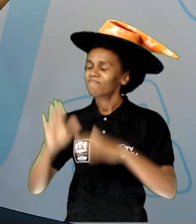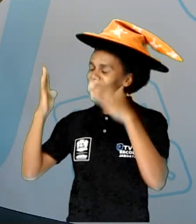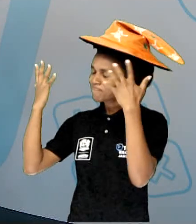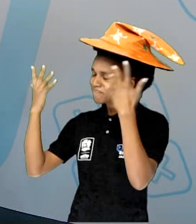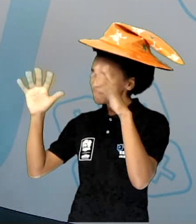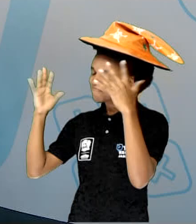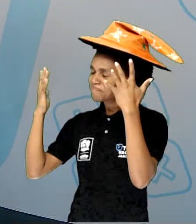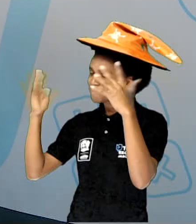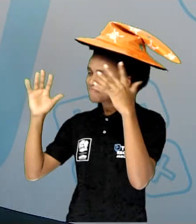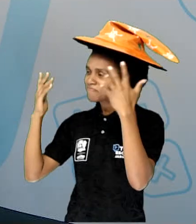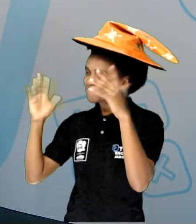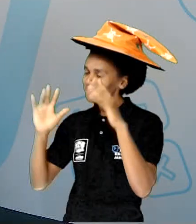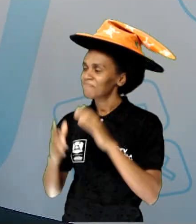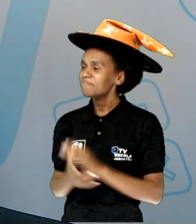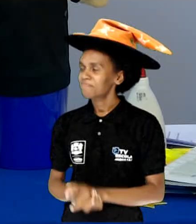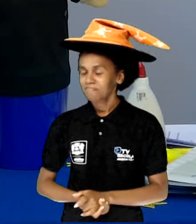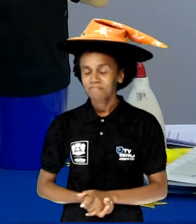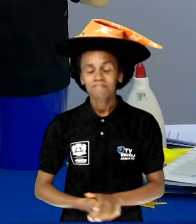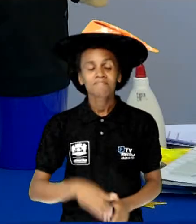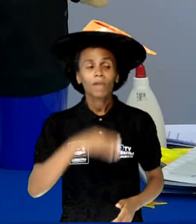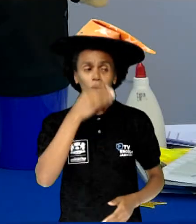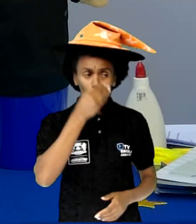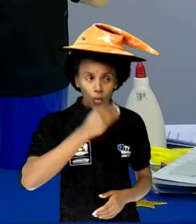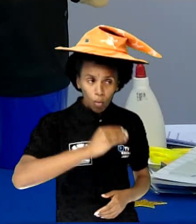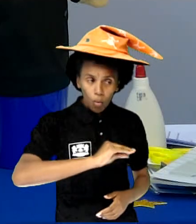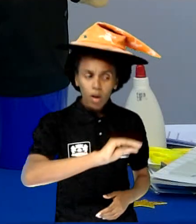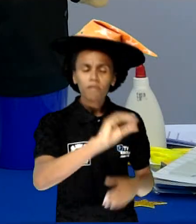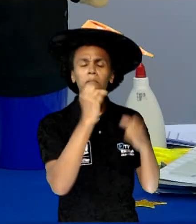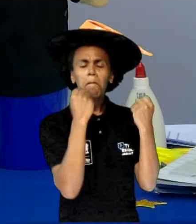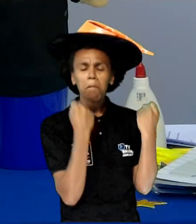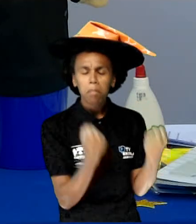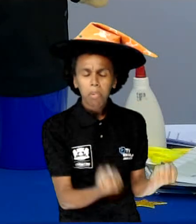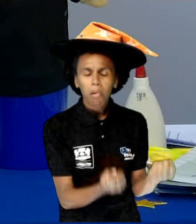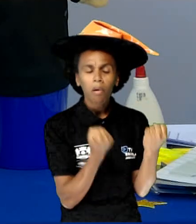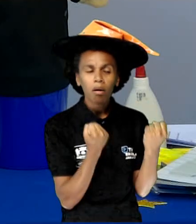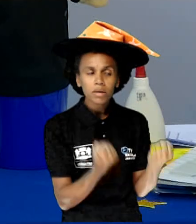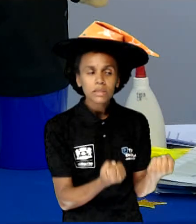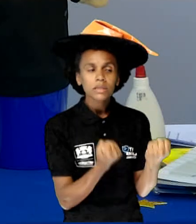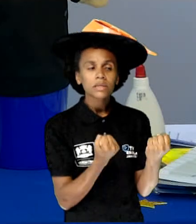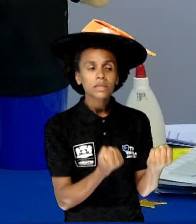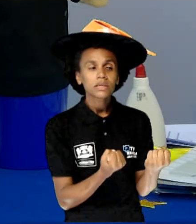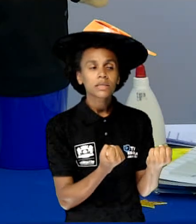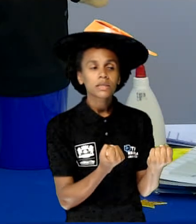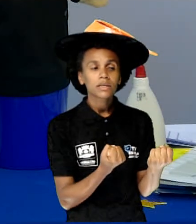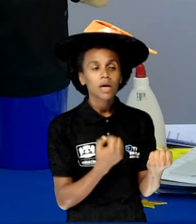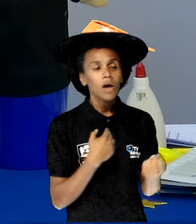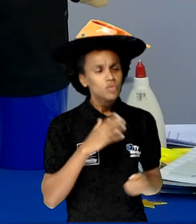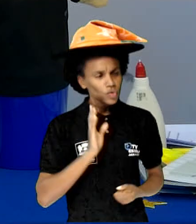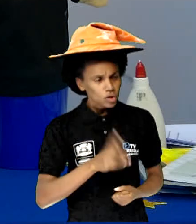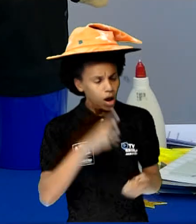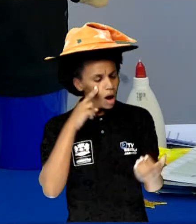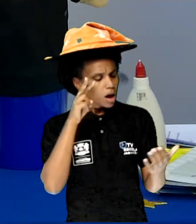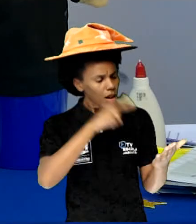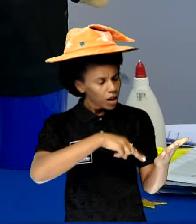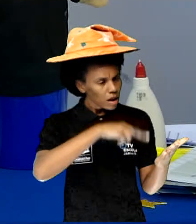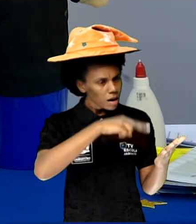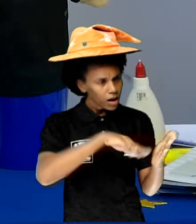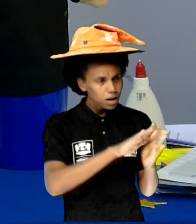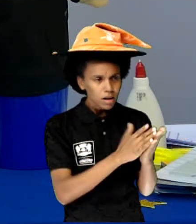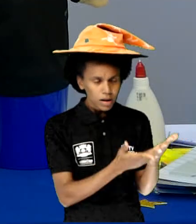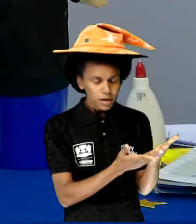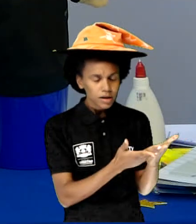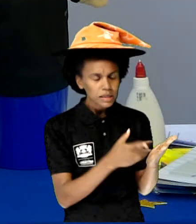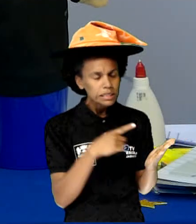bem entender que dele for muito pesado os professores e os ali no livro e